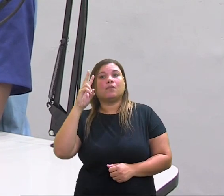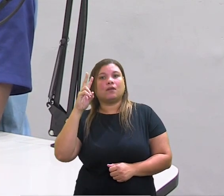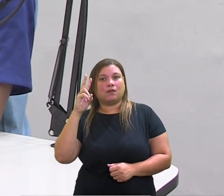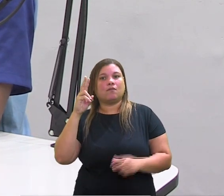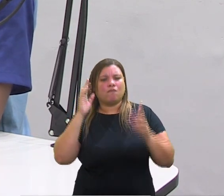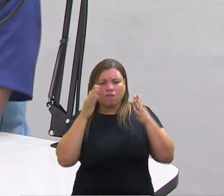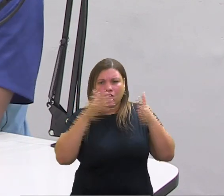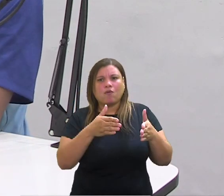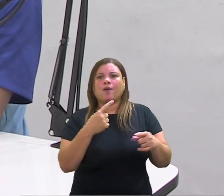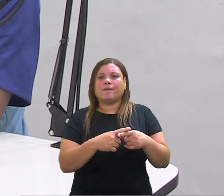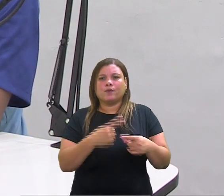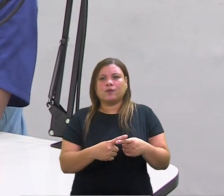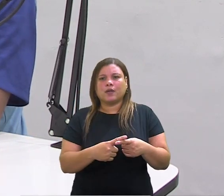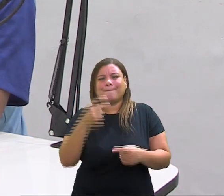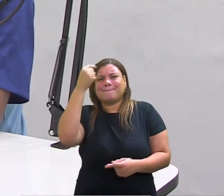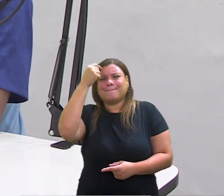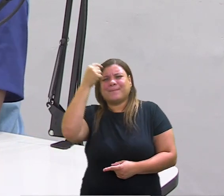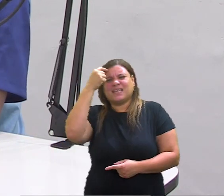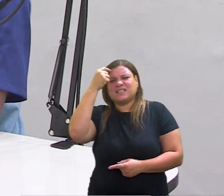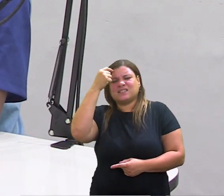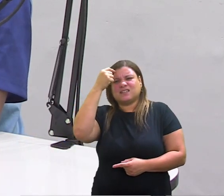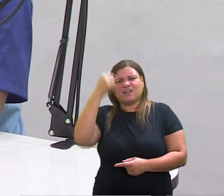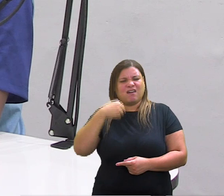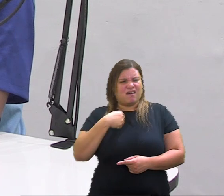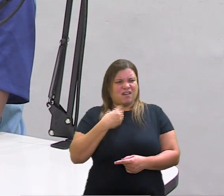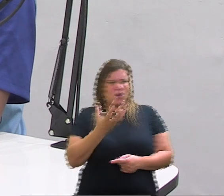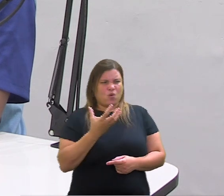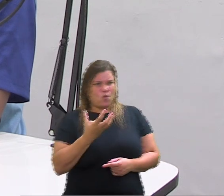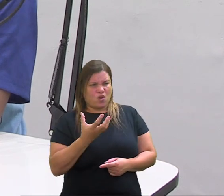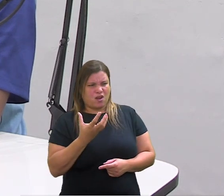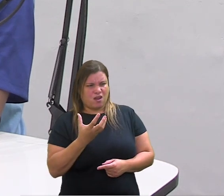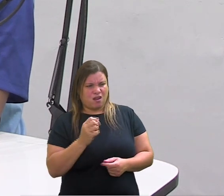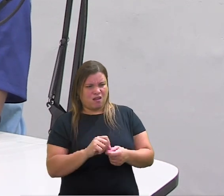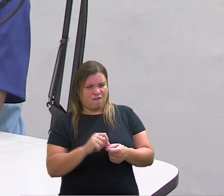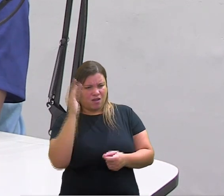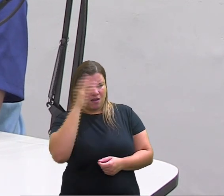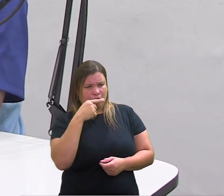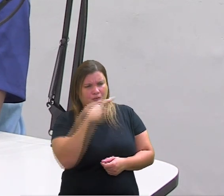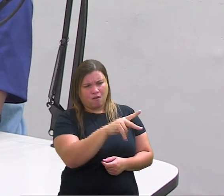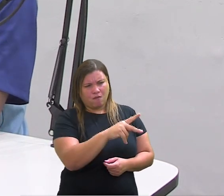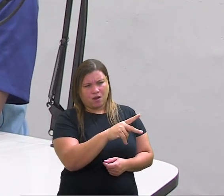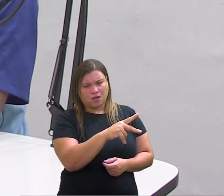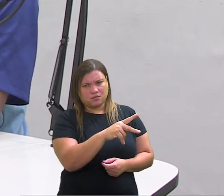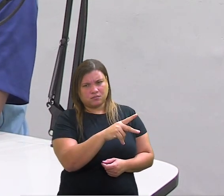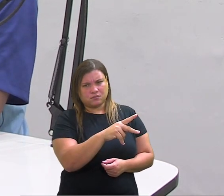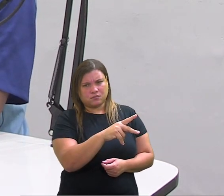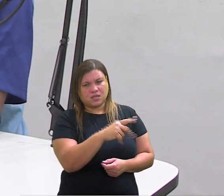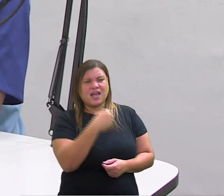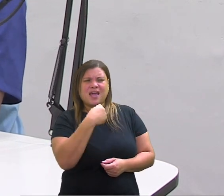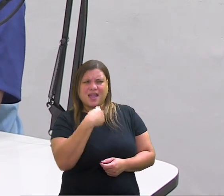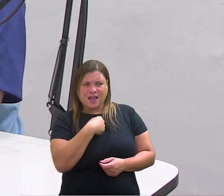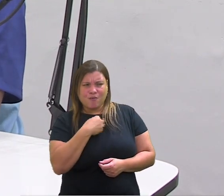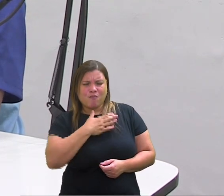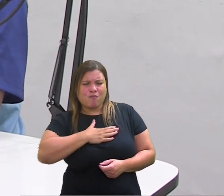tipo de coisa pela internet ou pelo celular de qualquer colega ou amigo, porque talvez